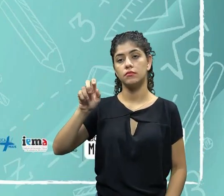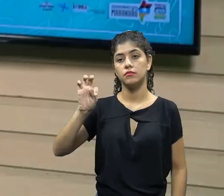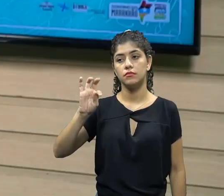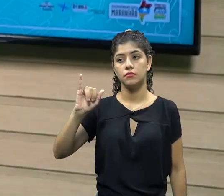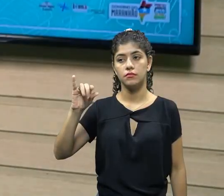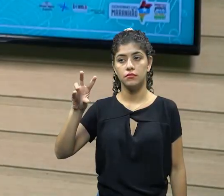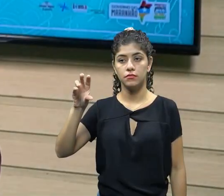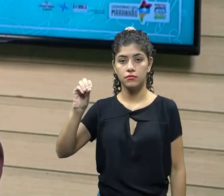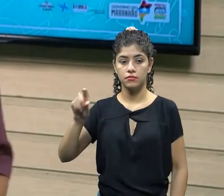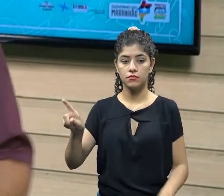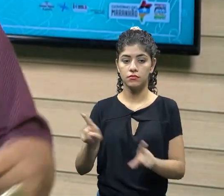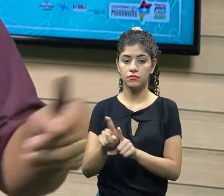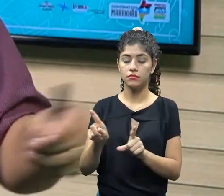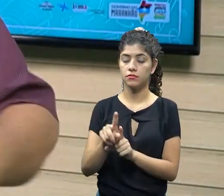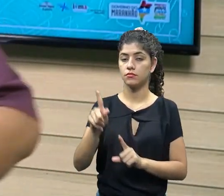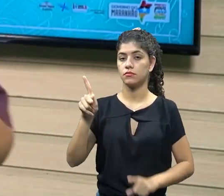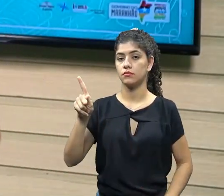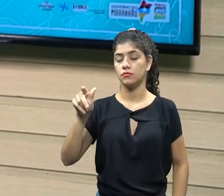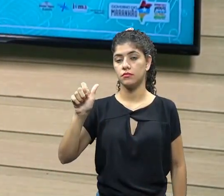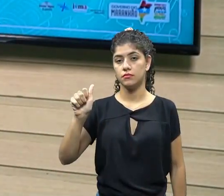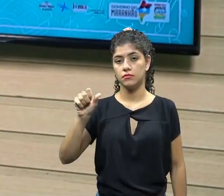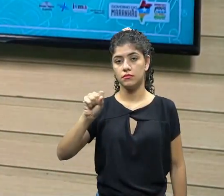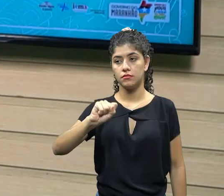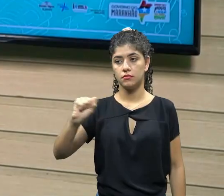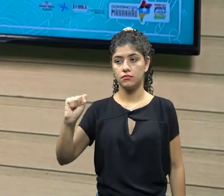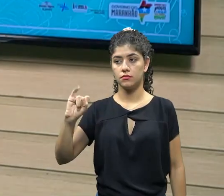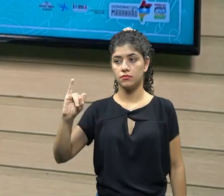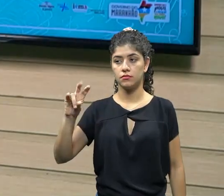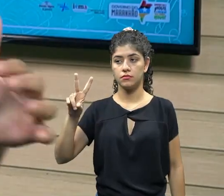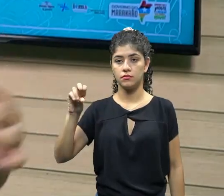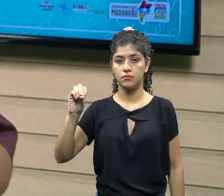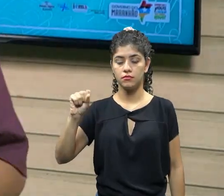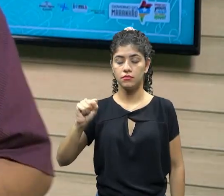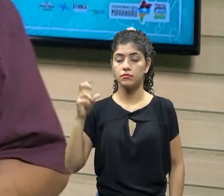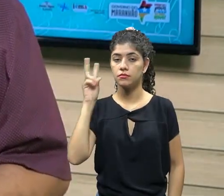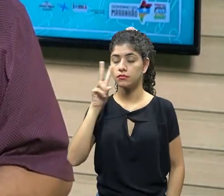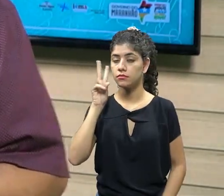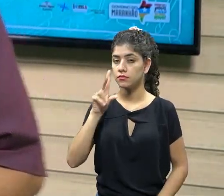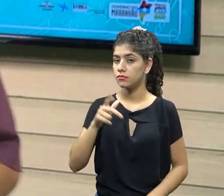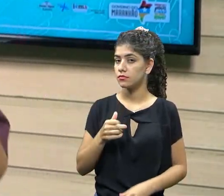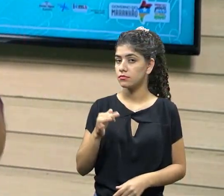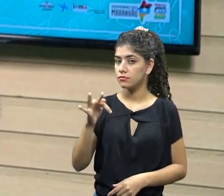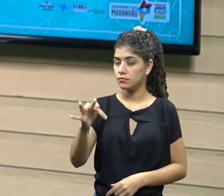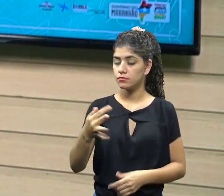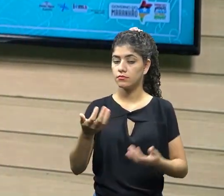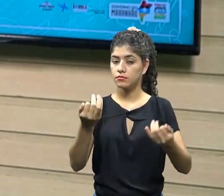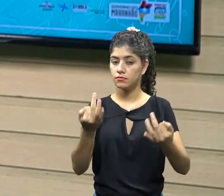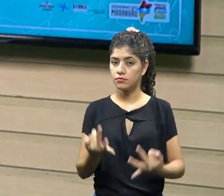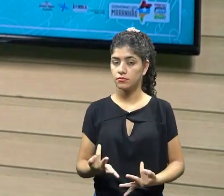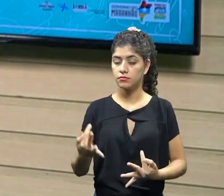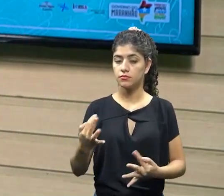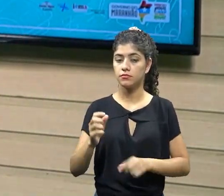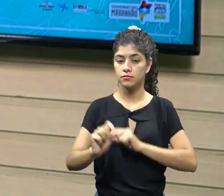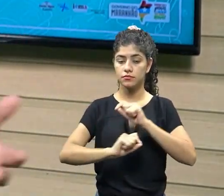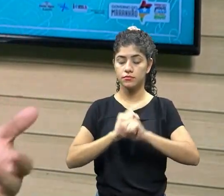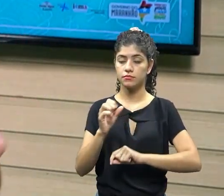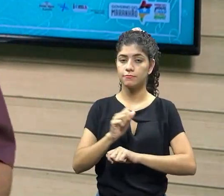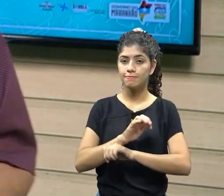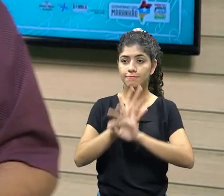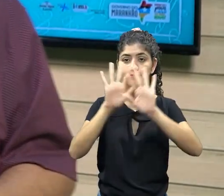quarto. Só para lembrar um pouquinho, lá na frente nós vamos explicar de forma muito mais clara com relação a trabalhar